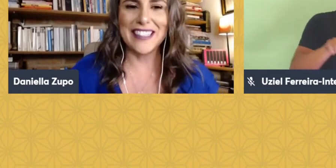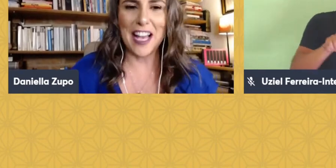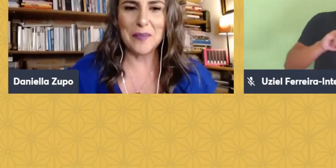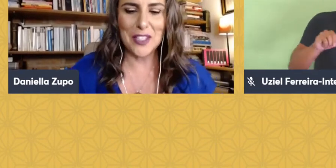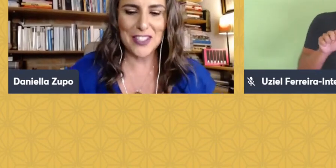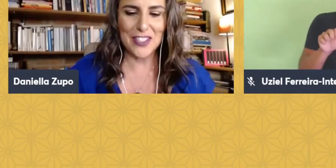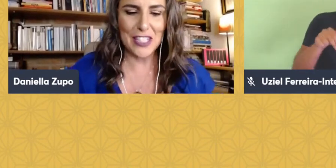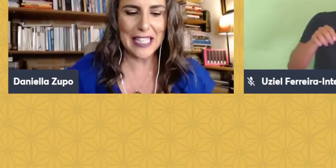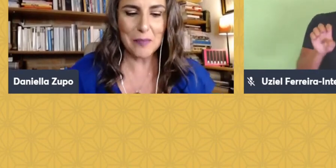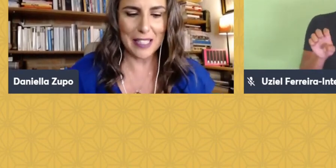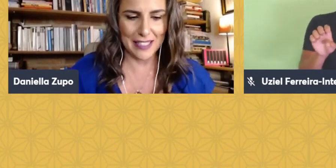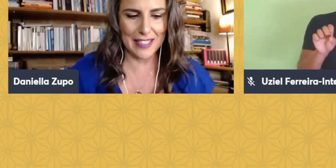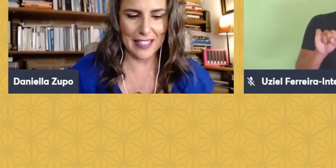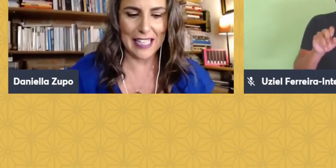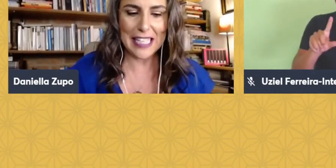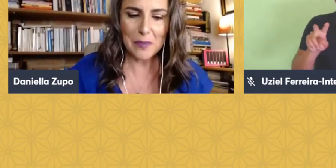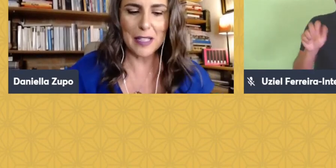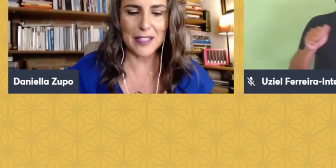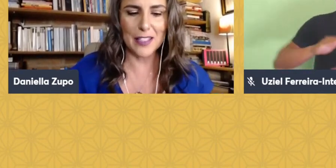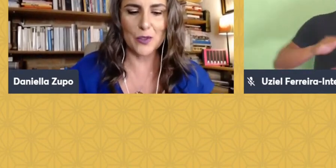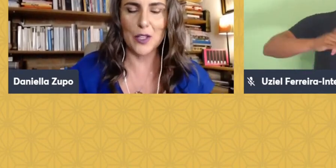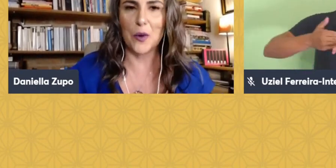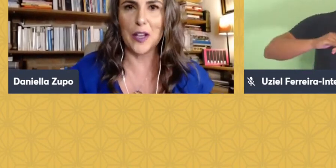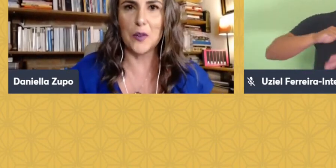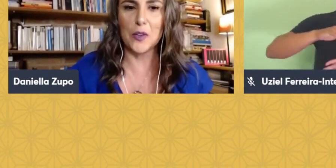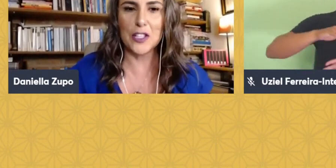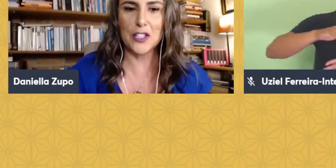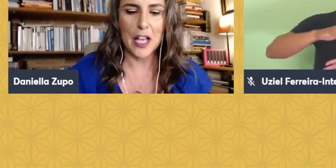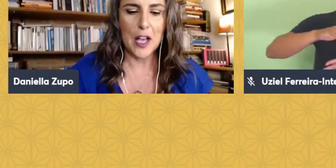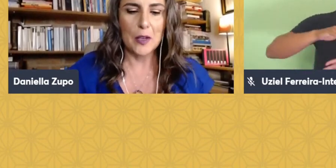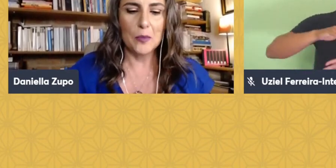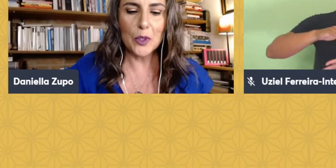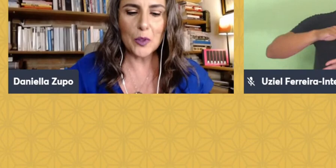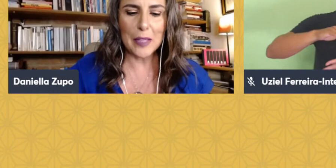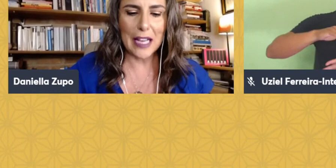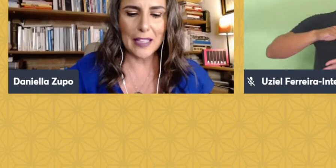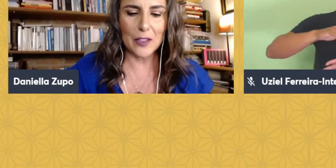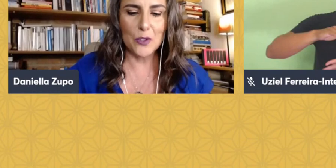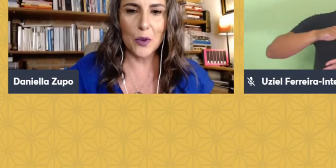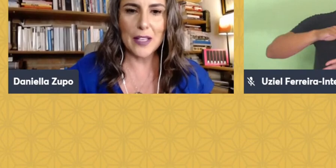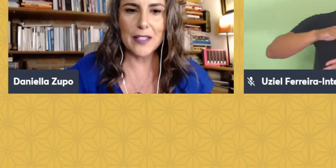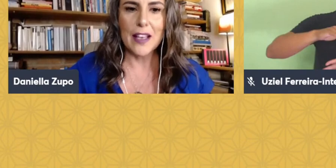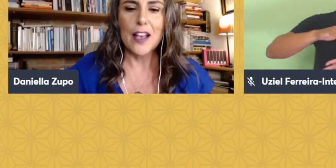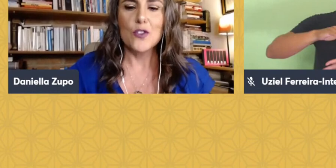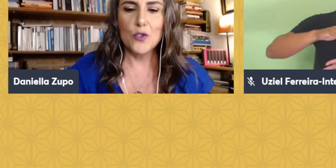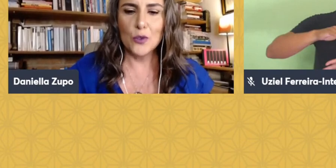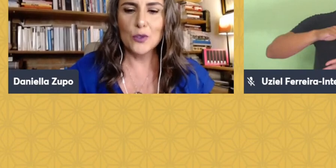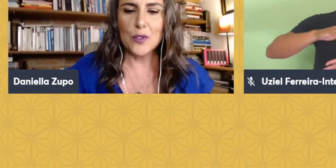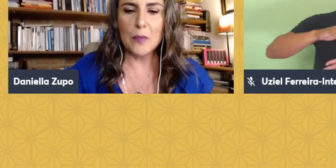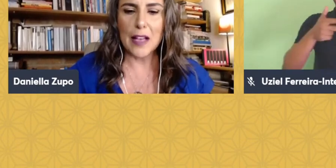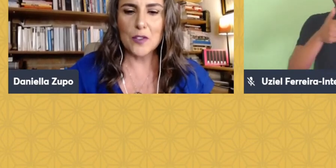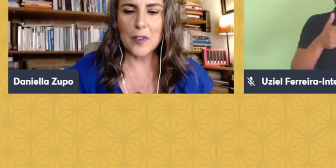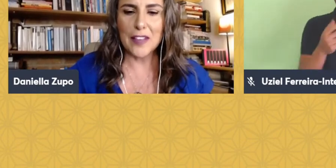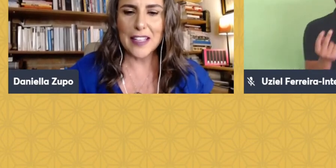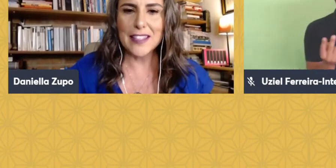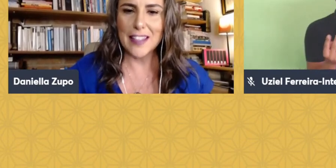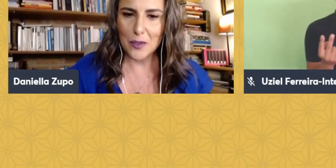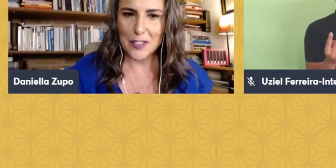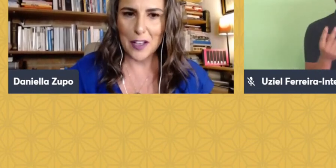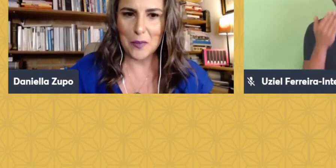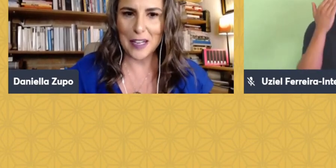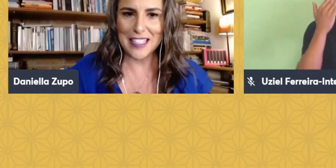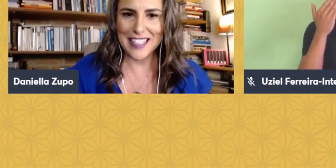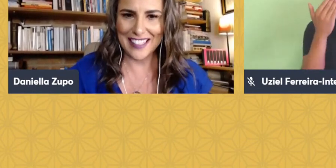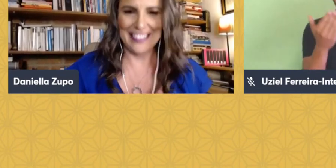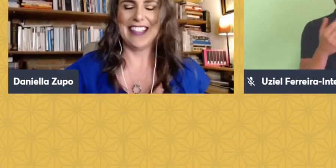nossos intérpretes de libras em Libras que nos acompanhou hoje muito obrigado aos dois juntos mais uma